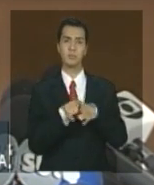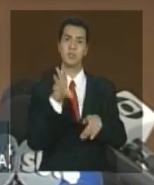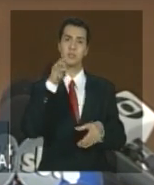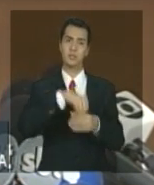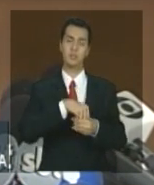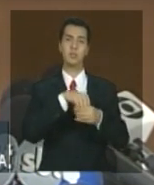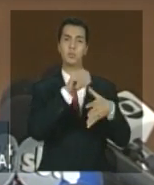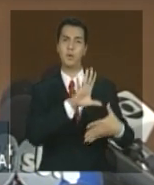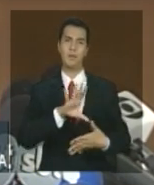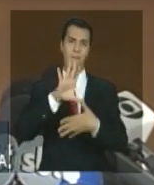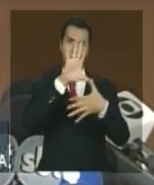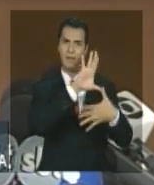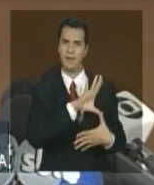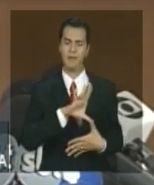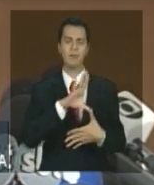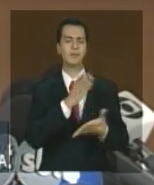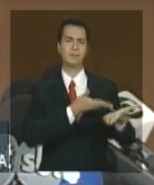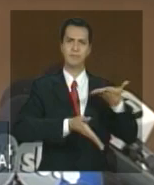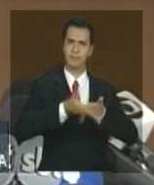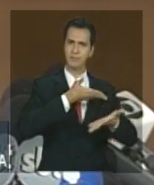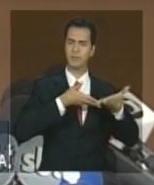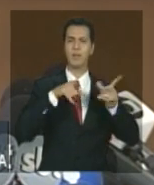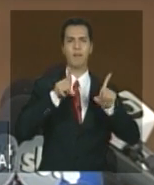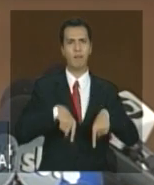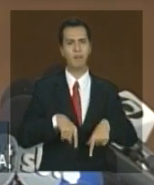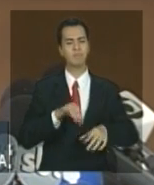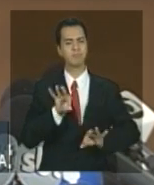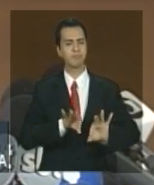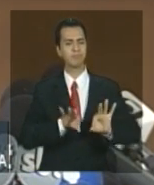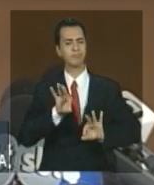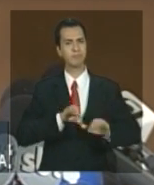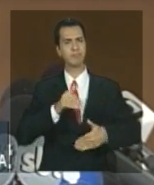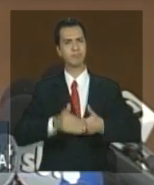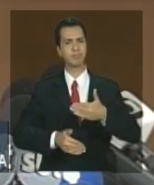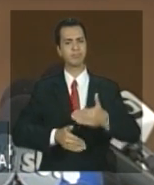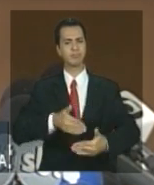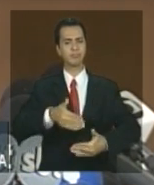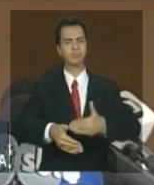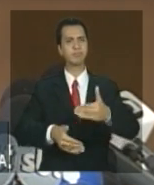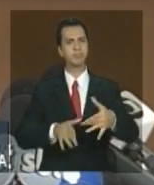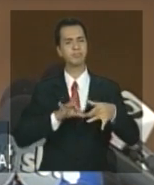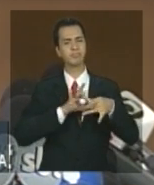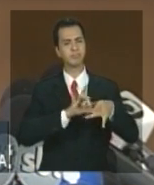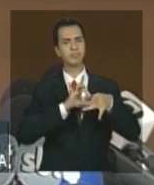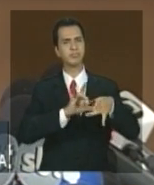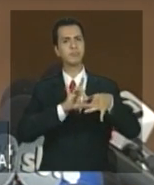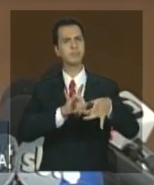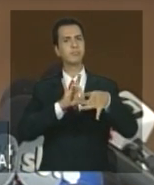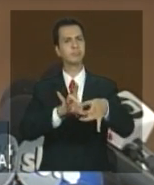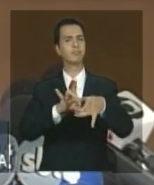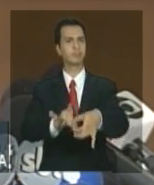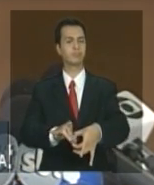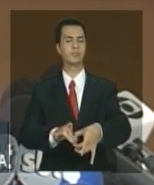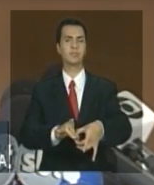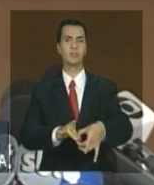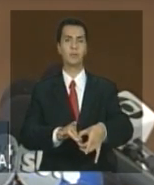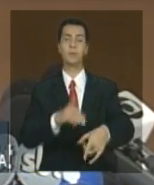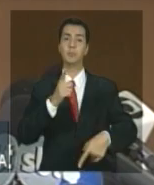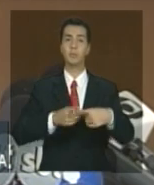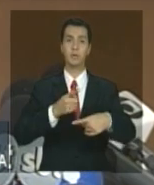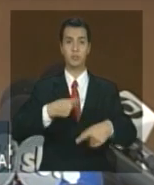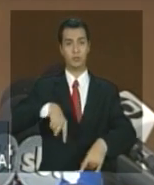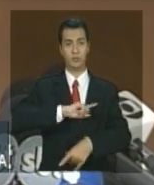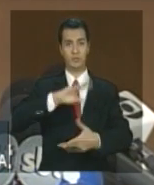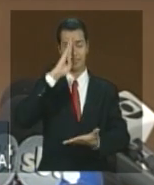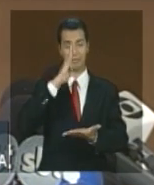Américas. São construções sistemáticas que se tem de fazer e aproximações cada vez maiores, porque nós acreditamos que